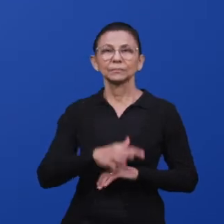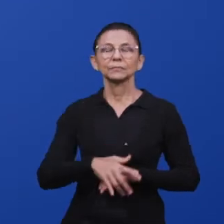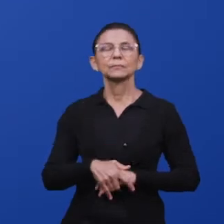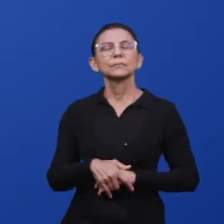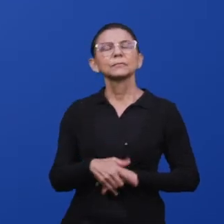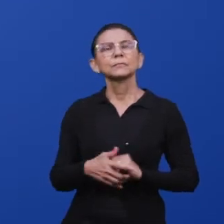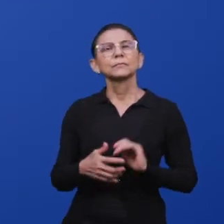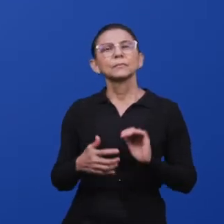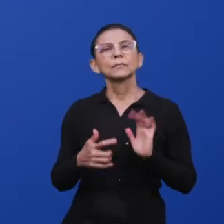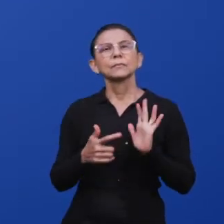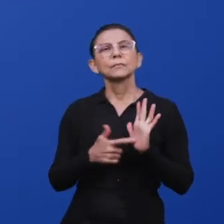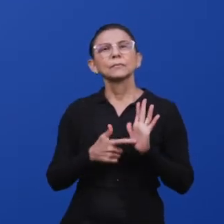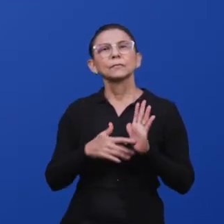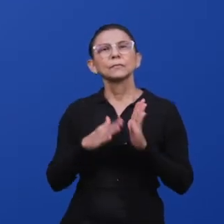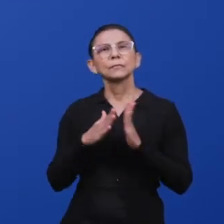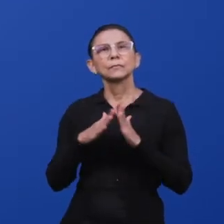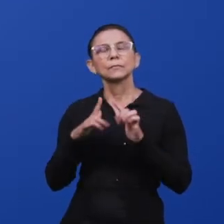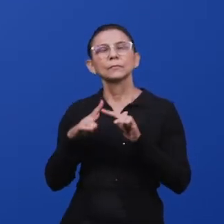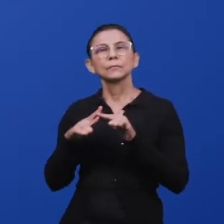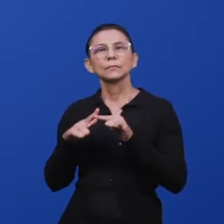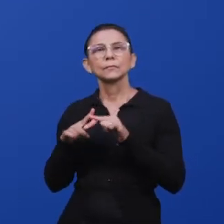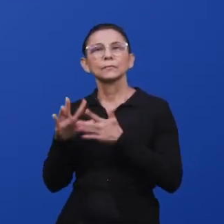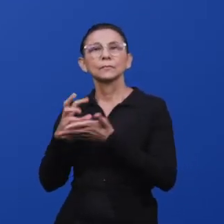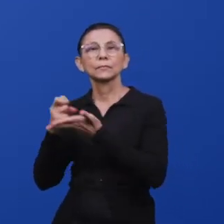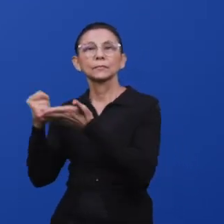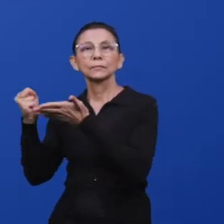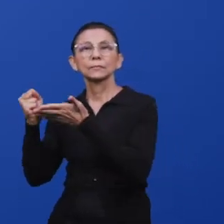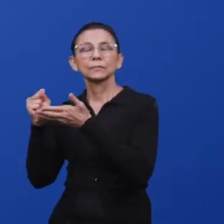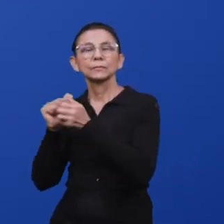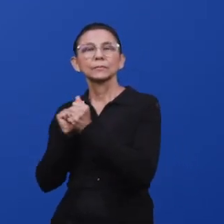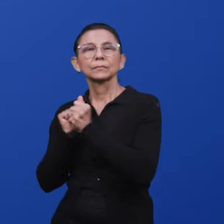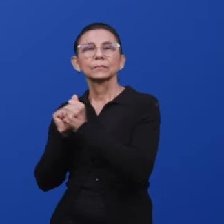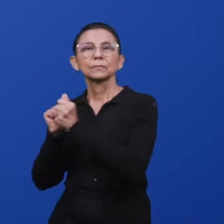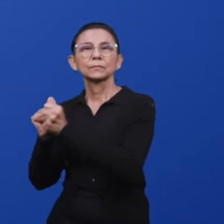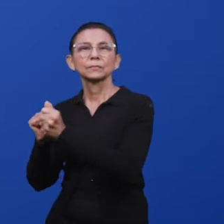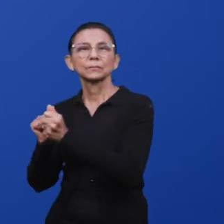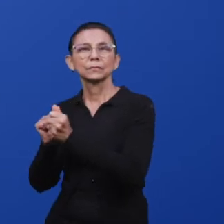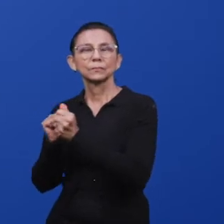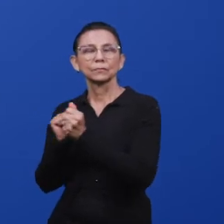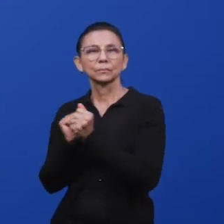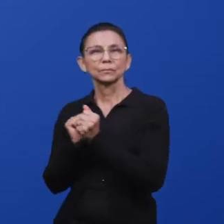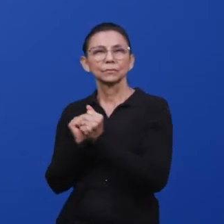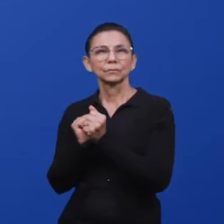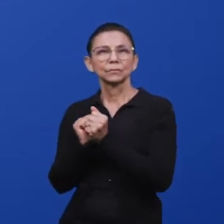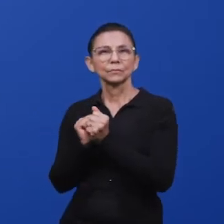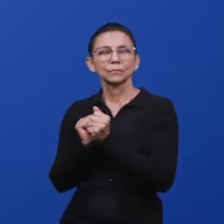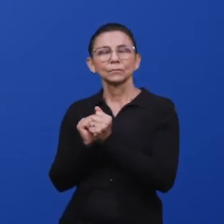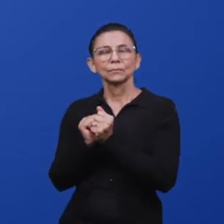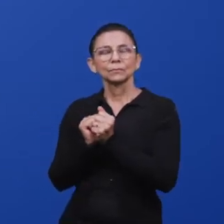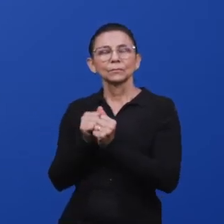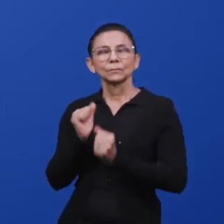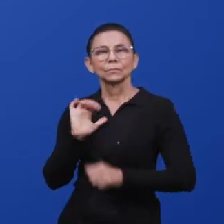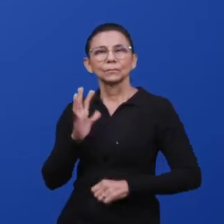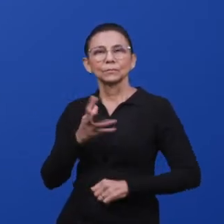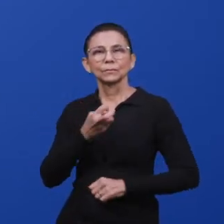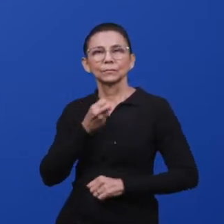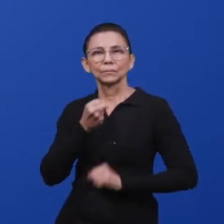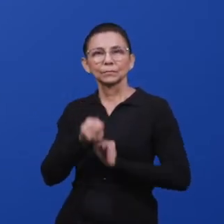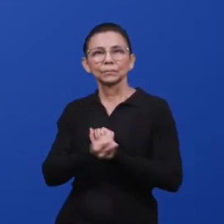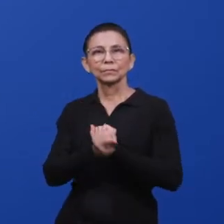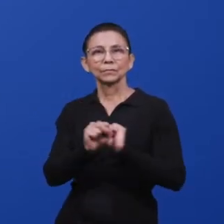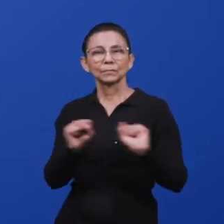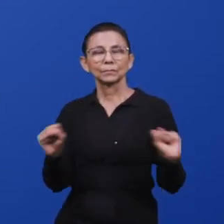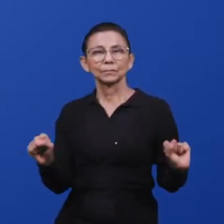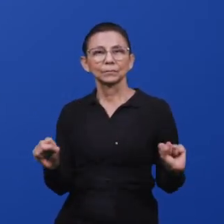de uma igreja que foi arrebatada, mas junto com ela foi a prata, falando da redenção e salvação. O ouro,